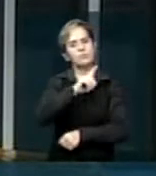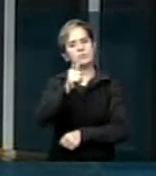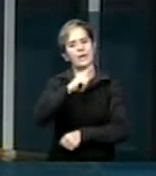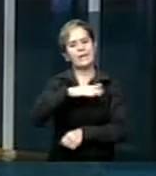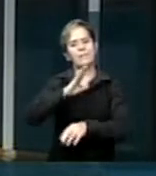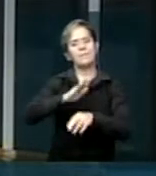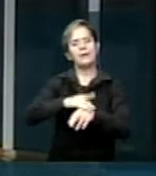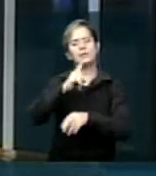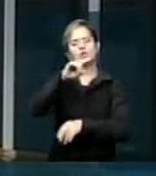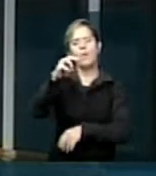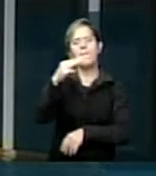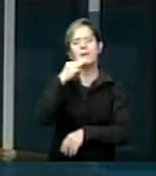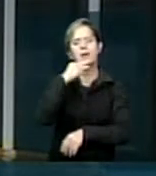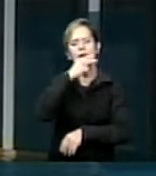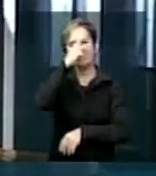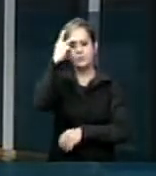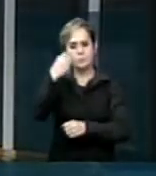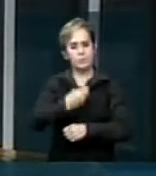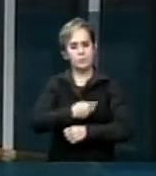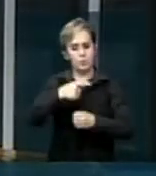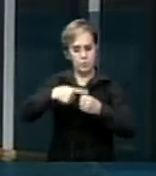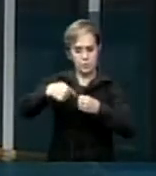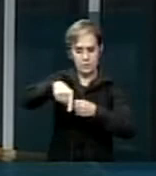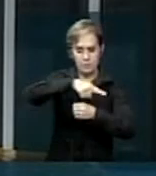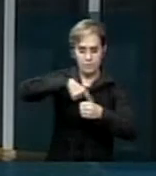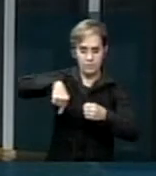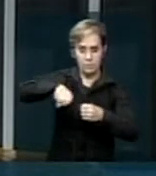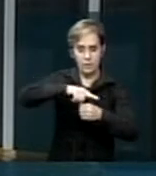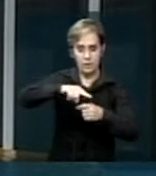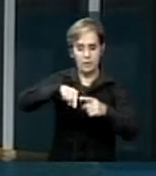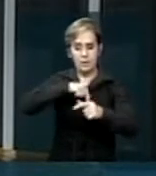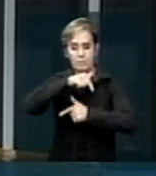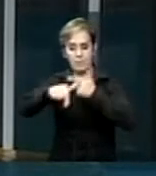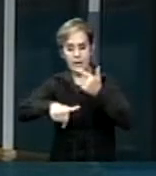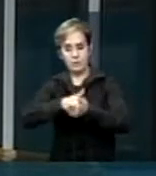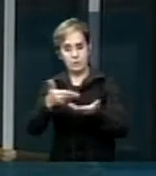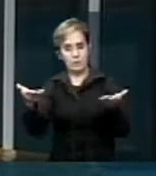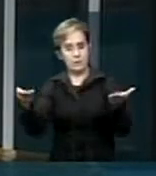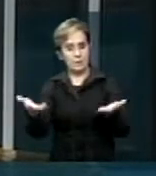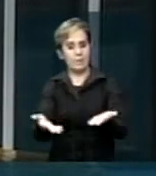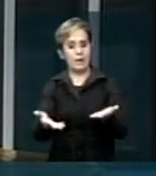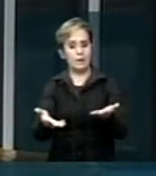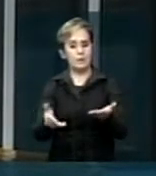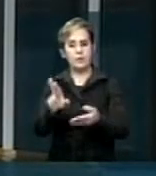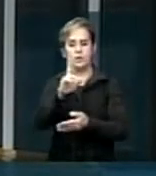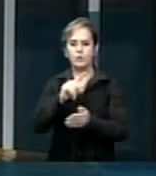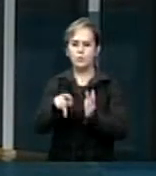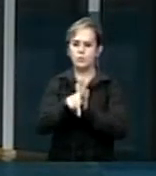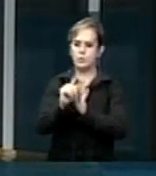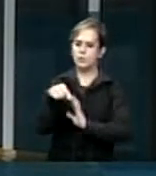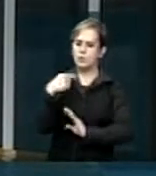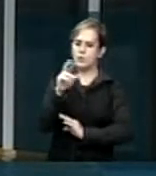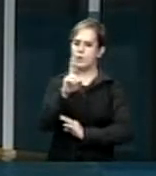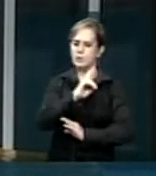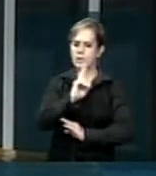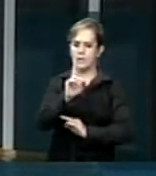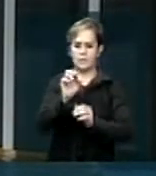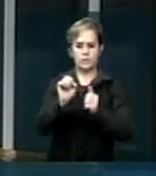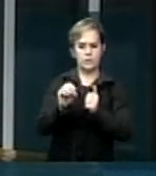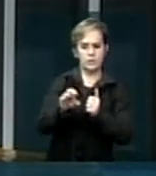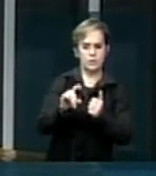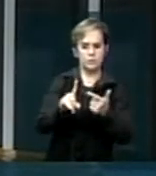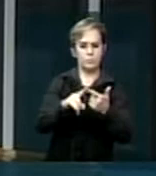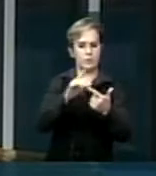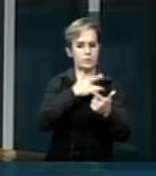nessas cidades do entorno, mas que trabalham aqui e que usam toda a nossa rede educacional, de saúde e